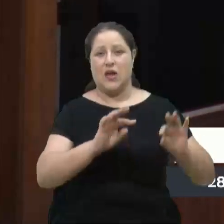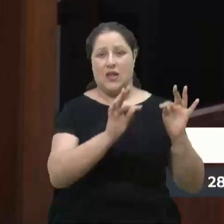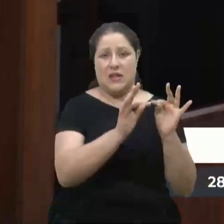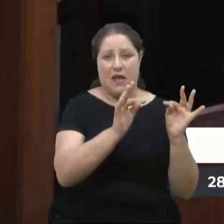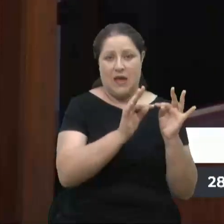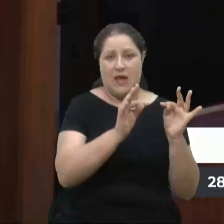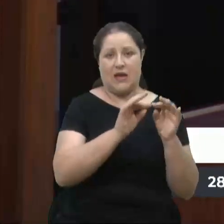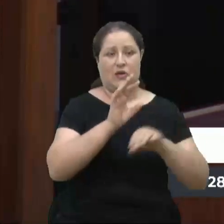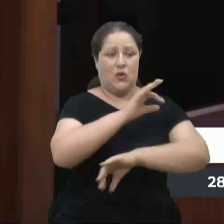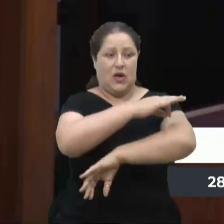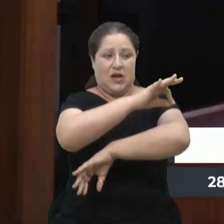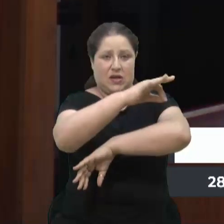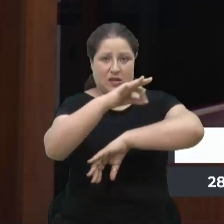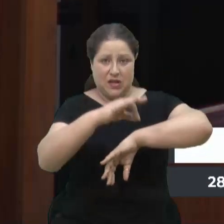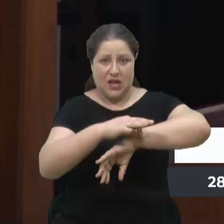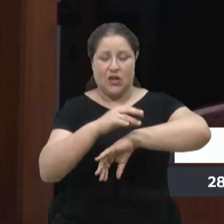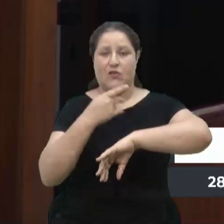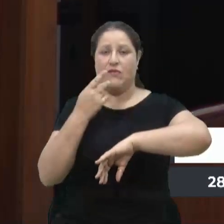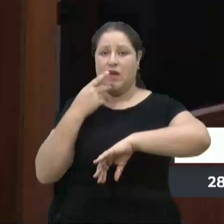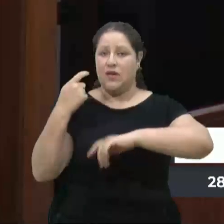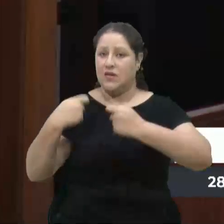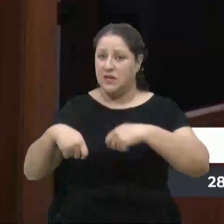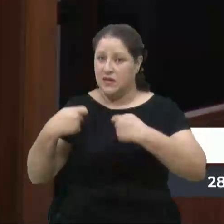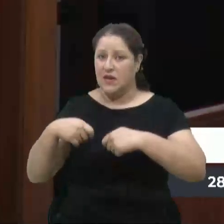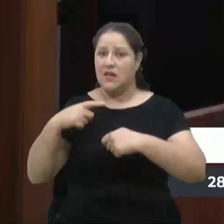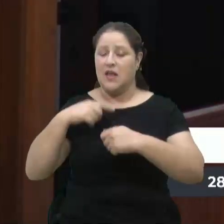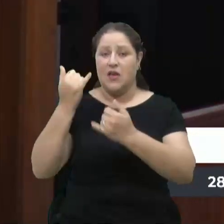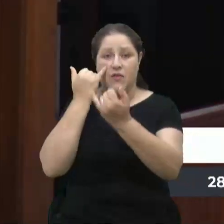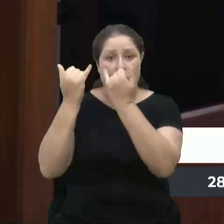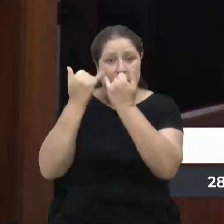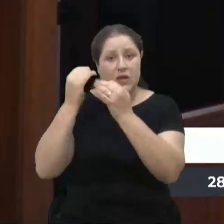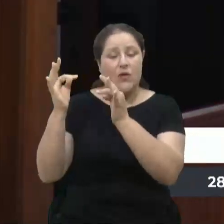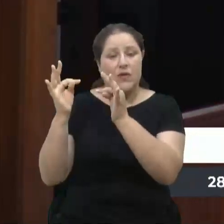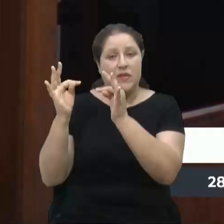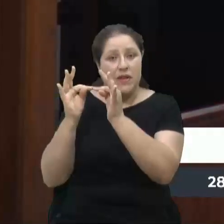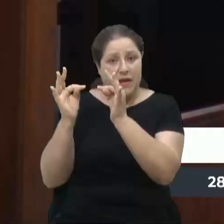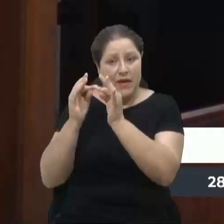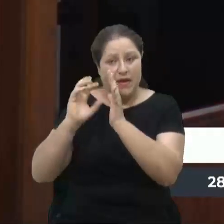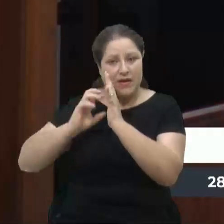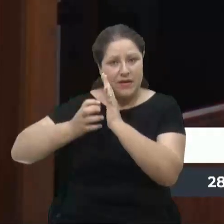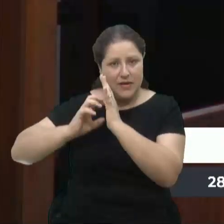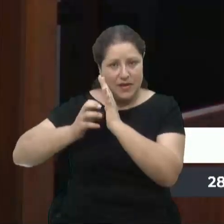a necessidade e com dados técnicos,